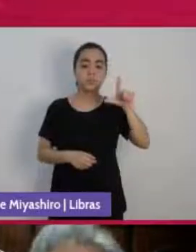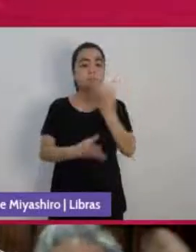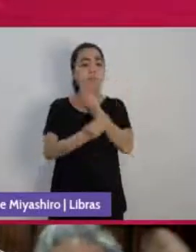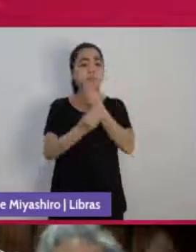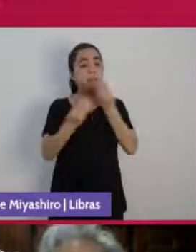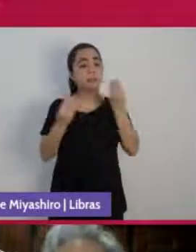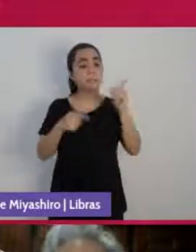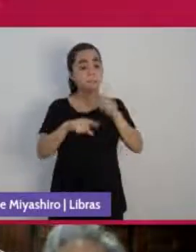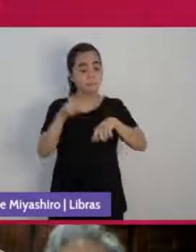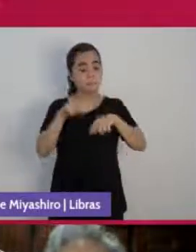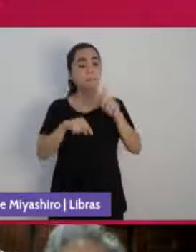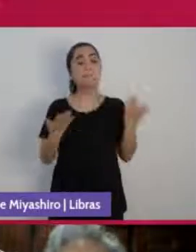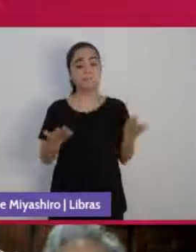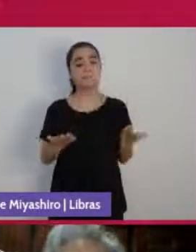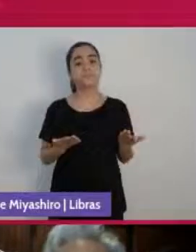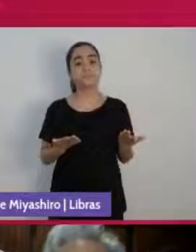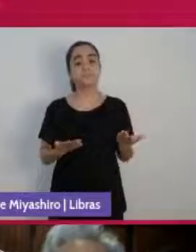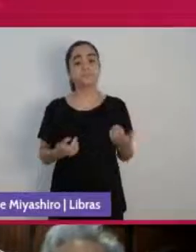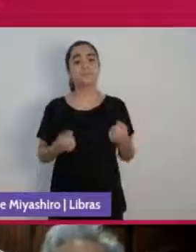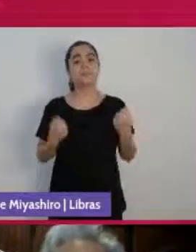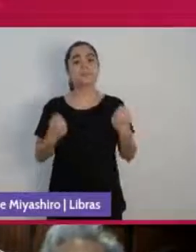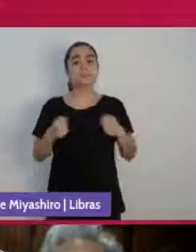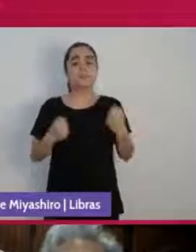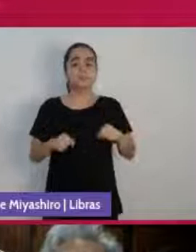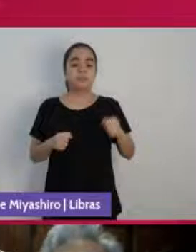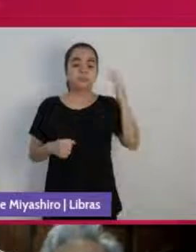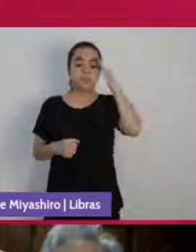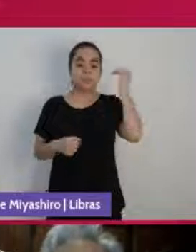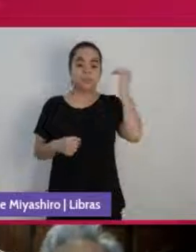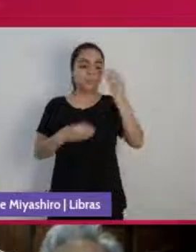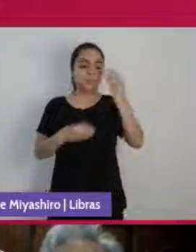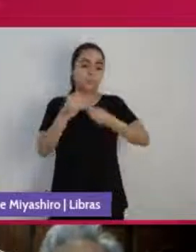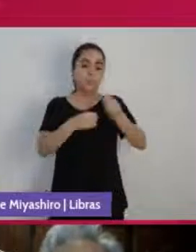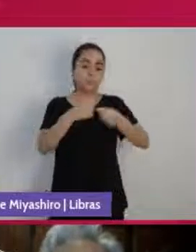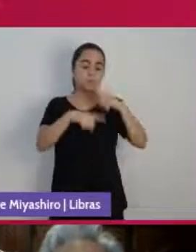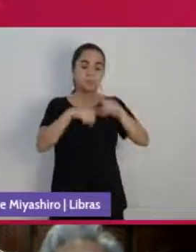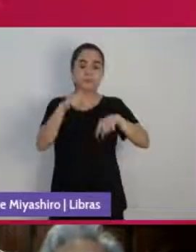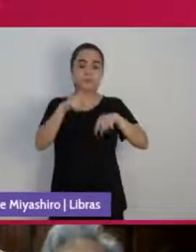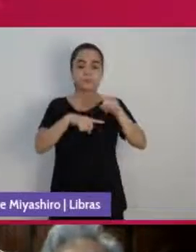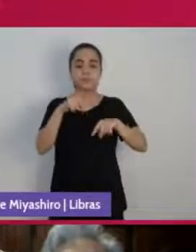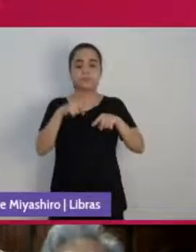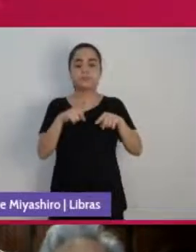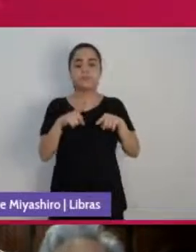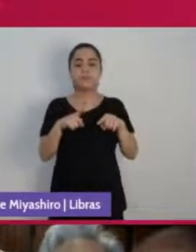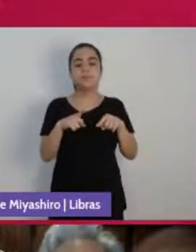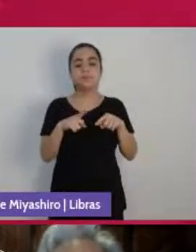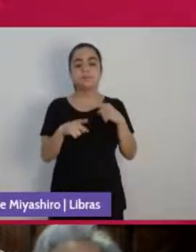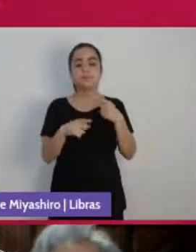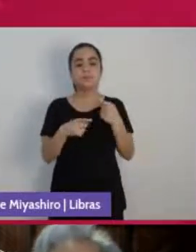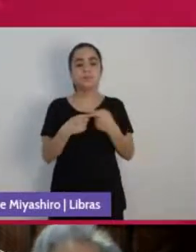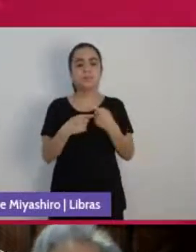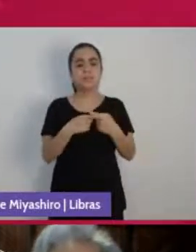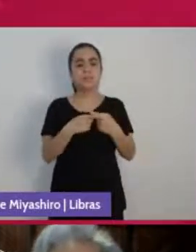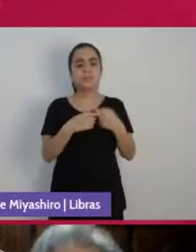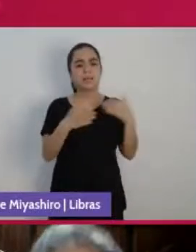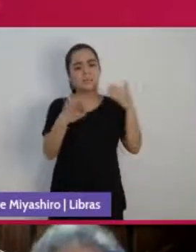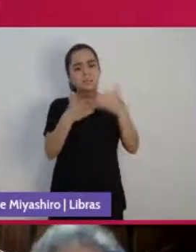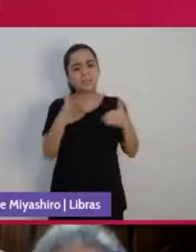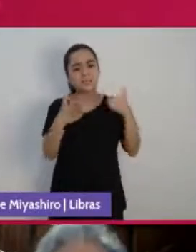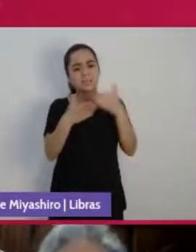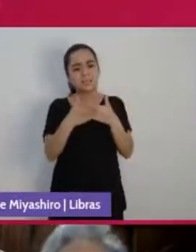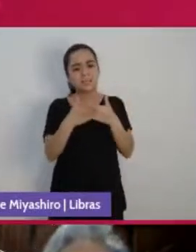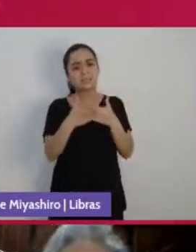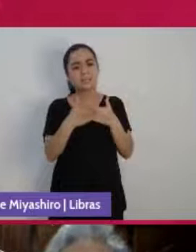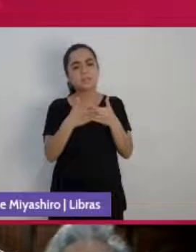recursos. Então, eu tenho que saber o tipo de equipamento, porque até o que eu vou fazer com o equipamento é